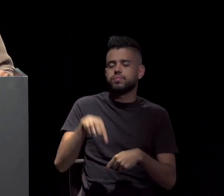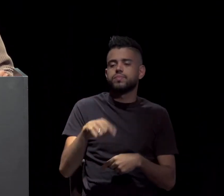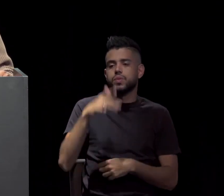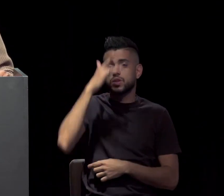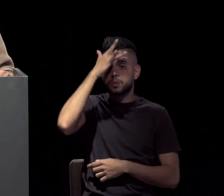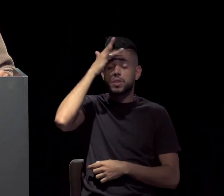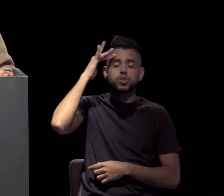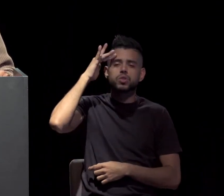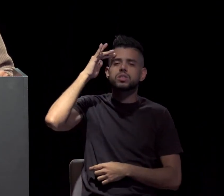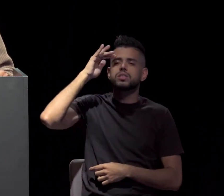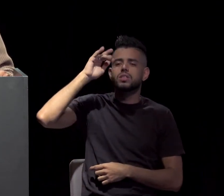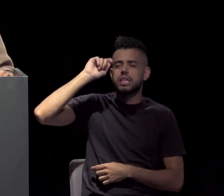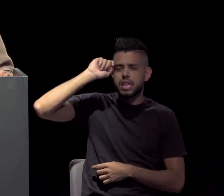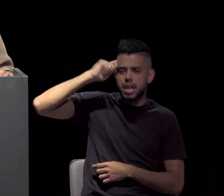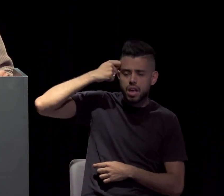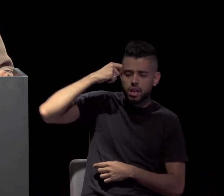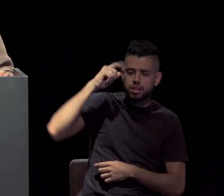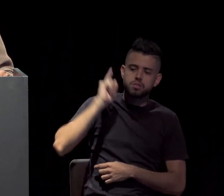não são visíveis.